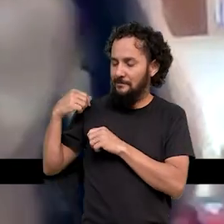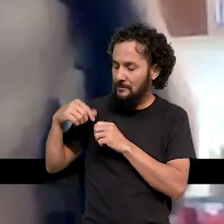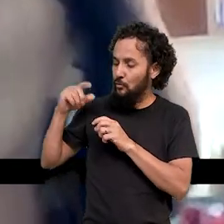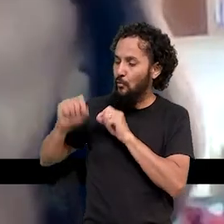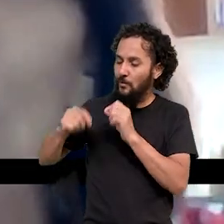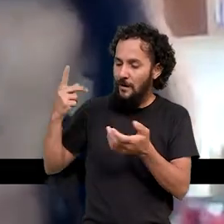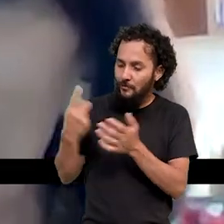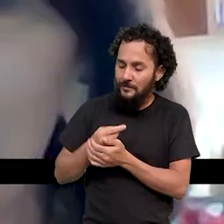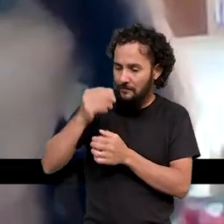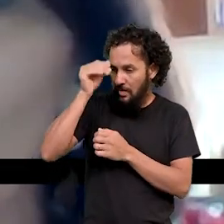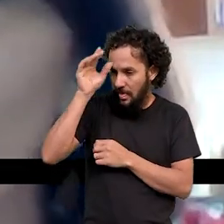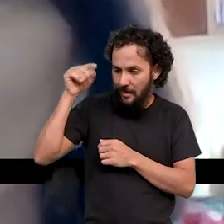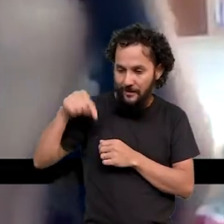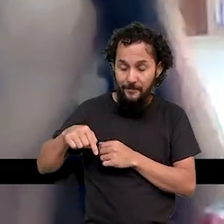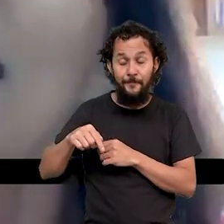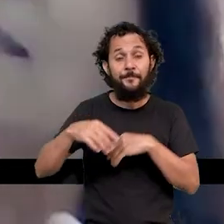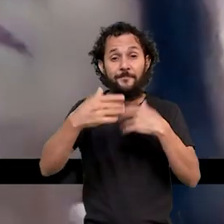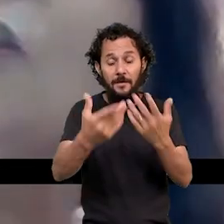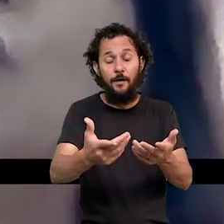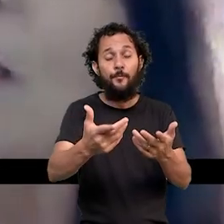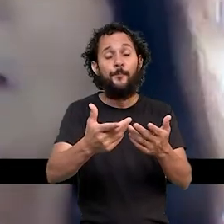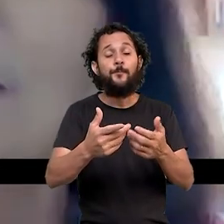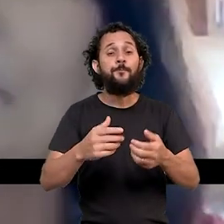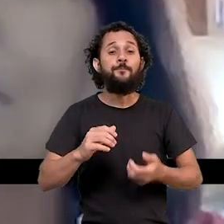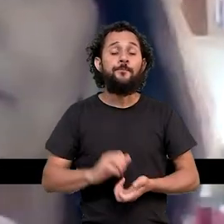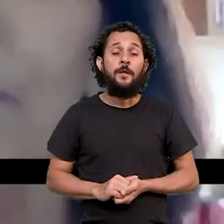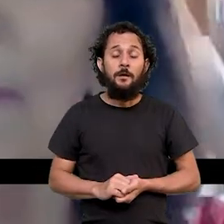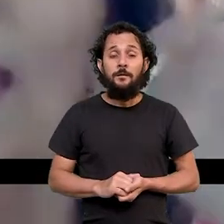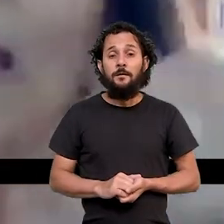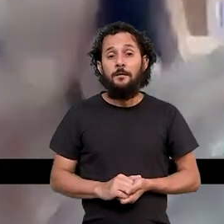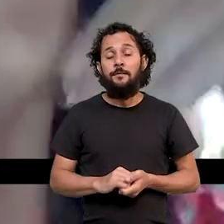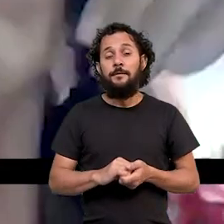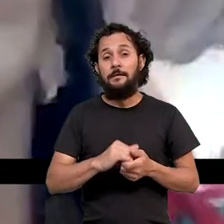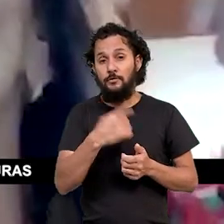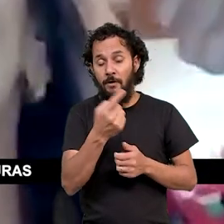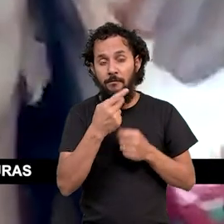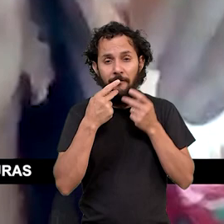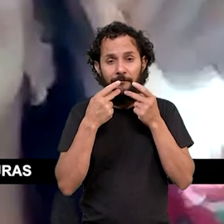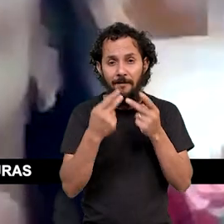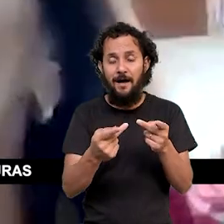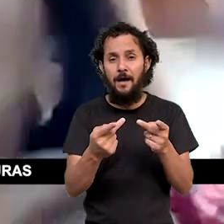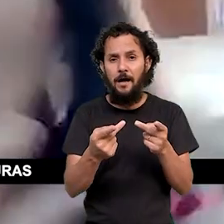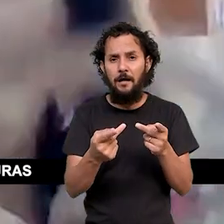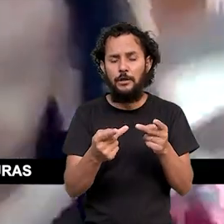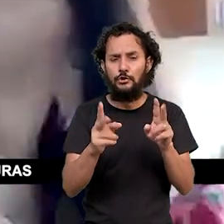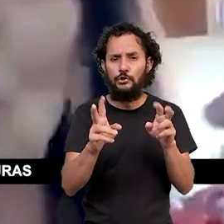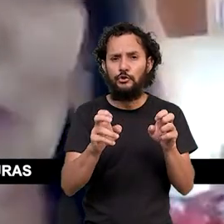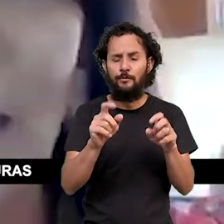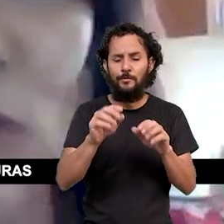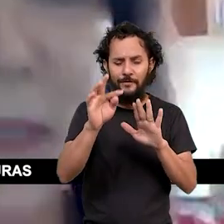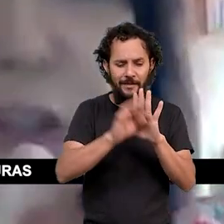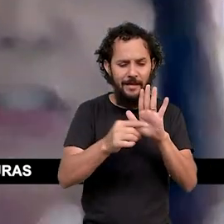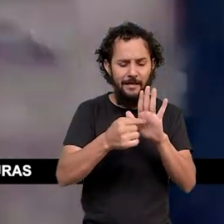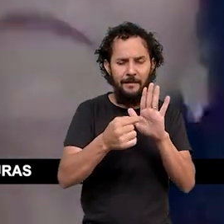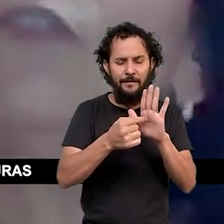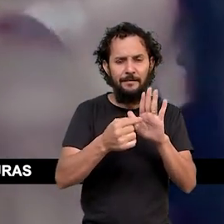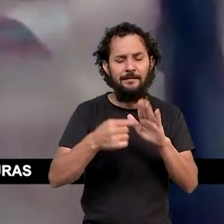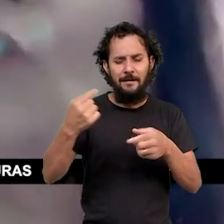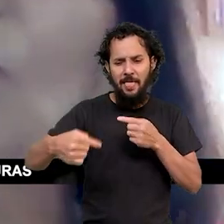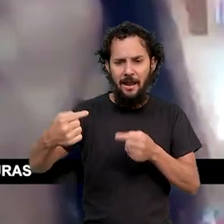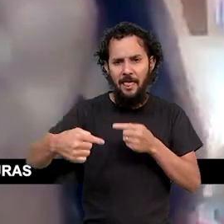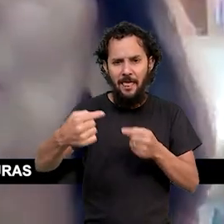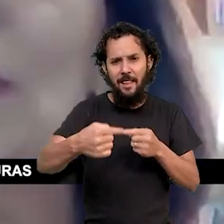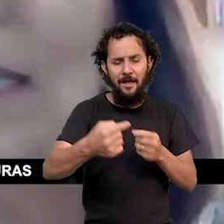e dessa produção de conhecimento. Nessa medida, e quando nós falamos, trouxemos no nosso texto, quando a gente